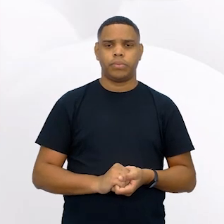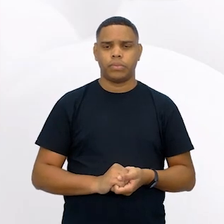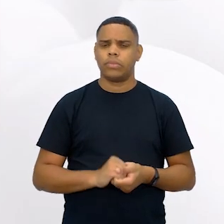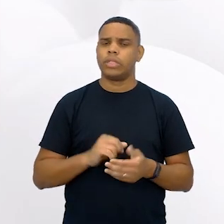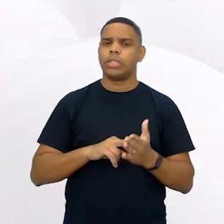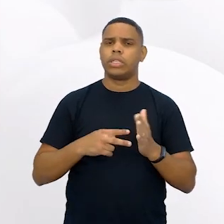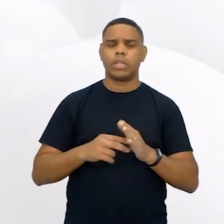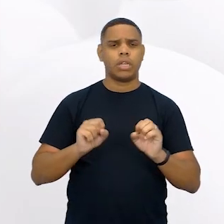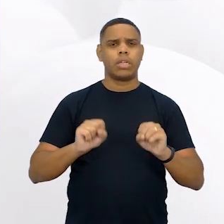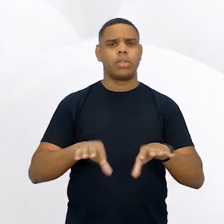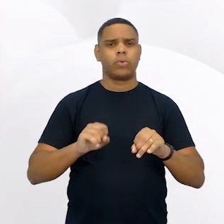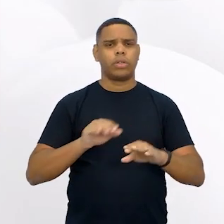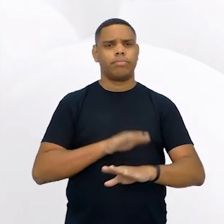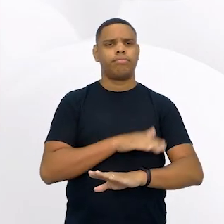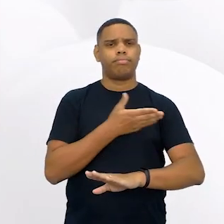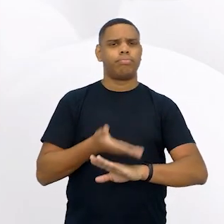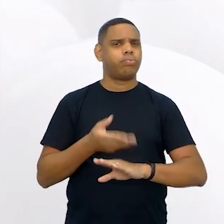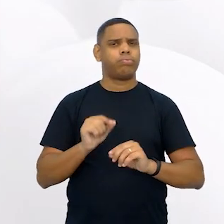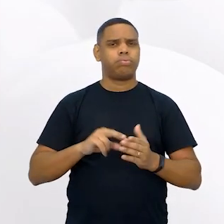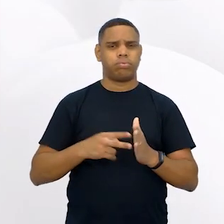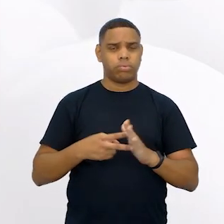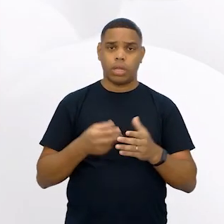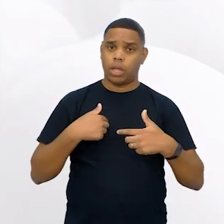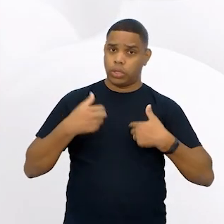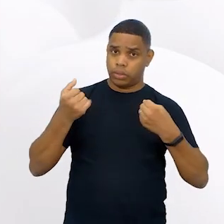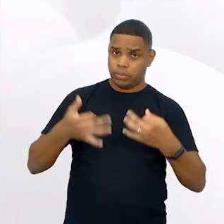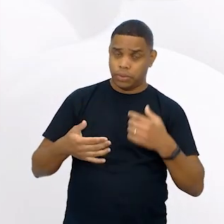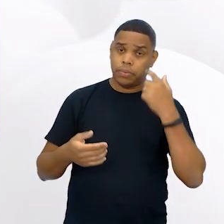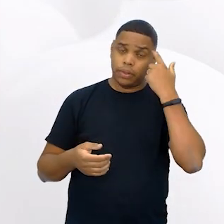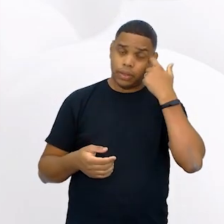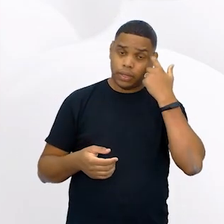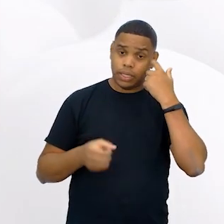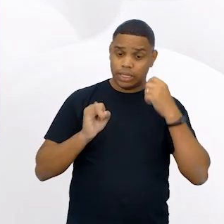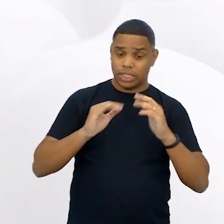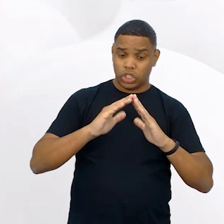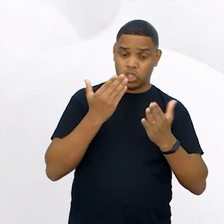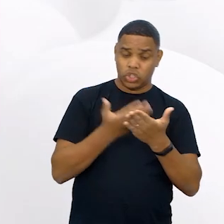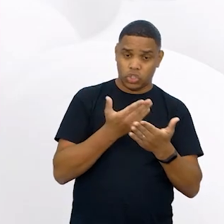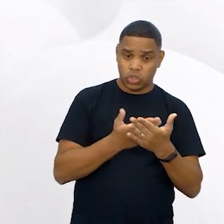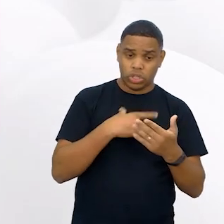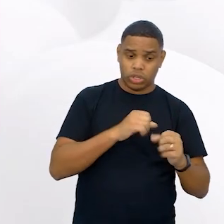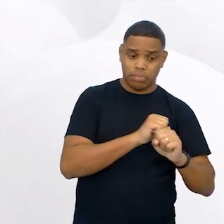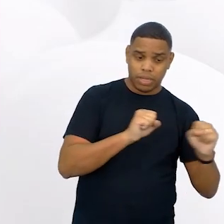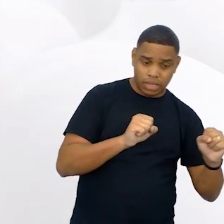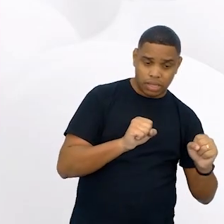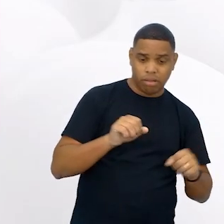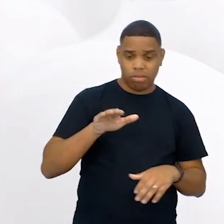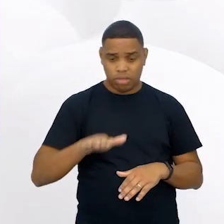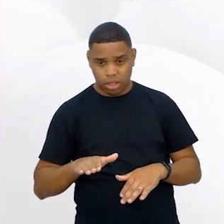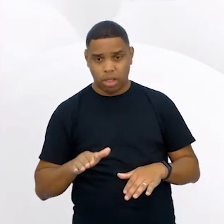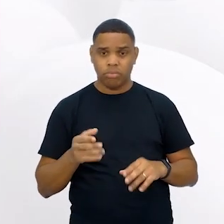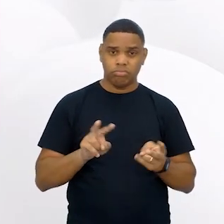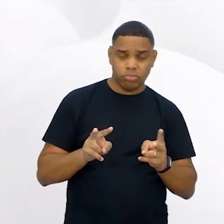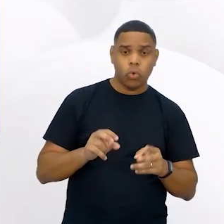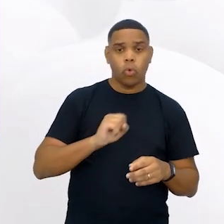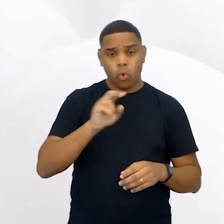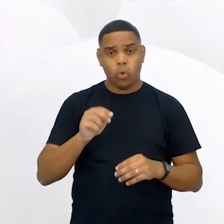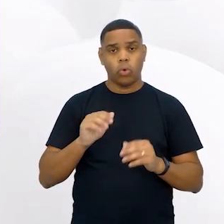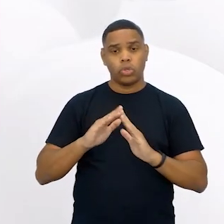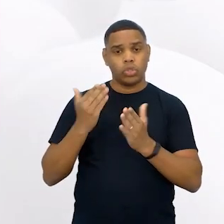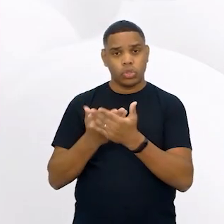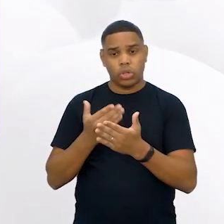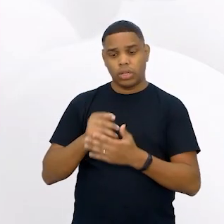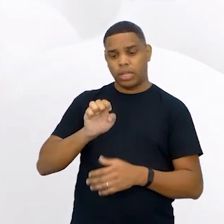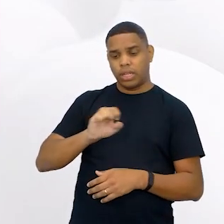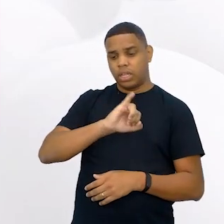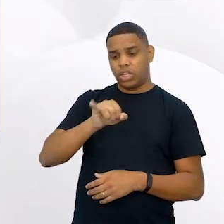essa educação integral? Como eu disse para vocês, independente se a escola é de tempo parcial, se é uma escola de EJA noturno,